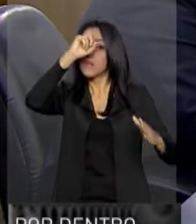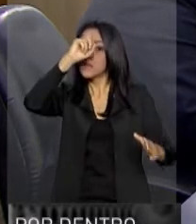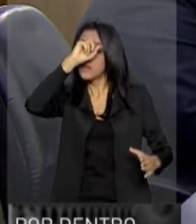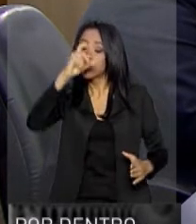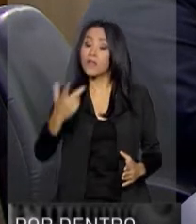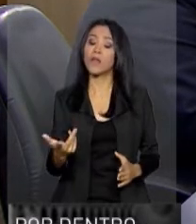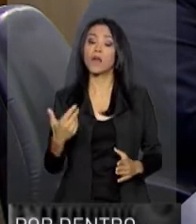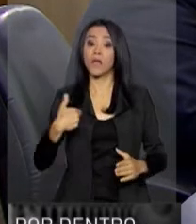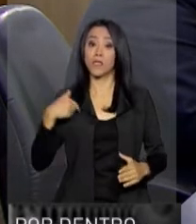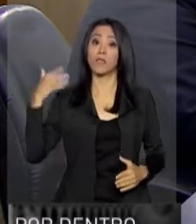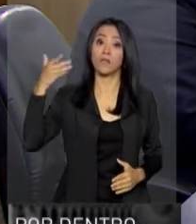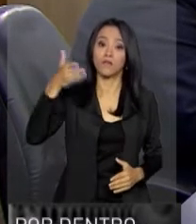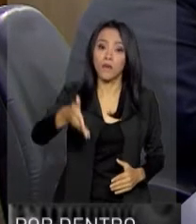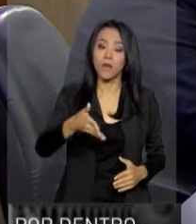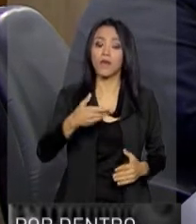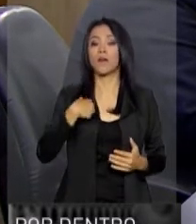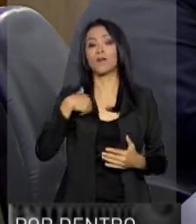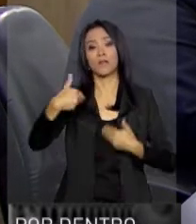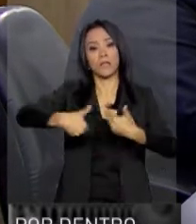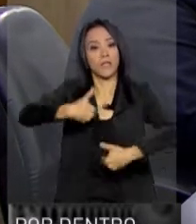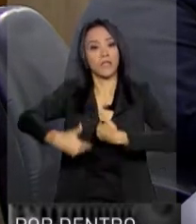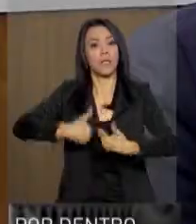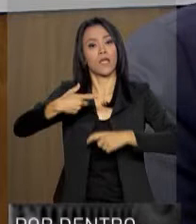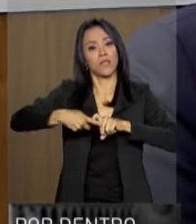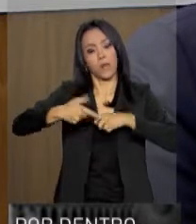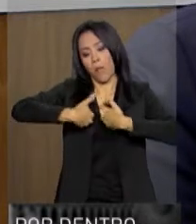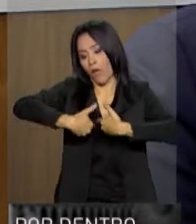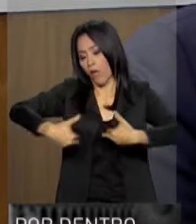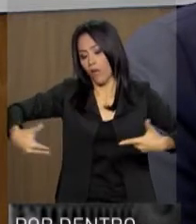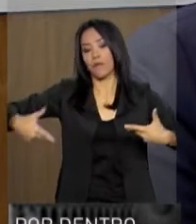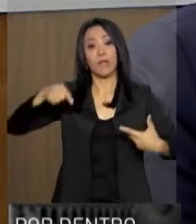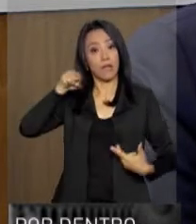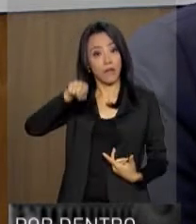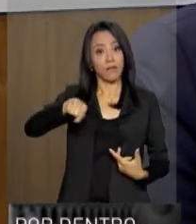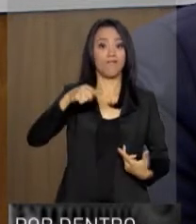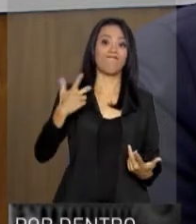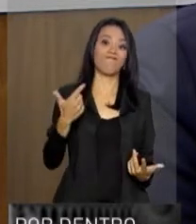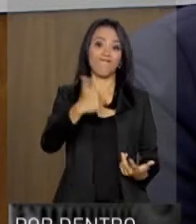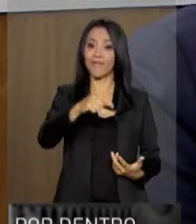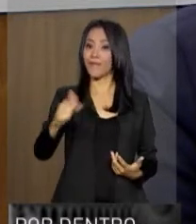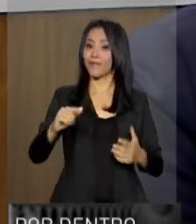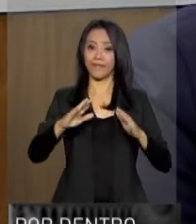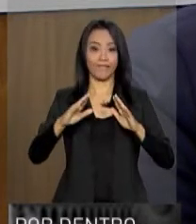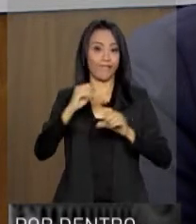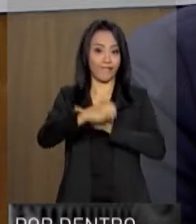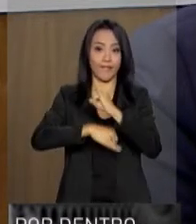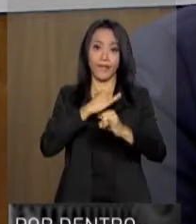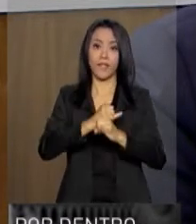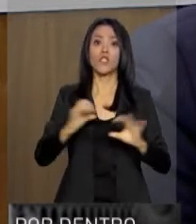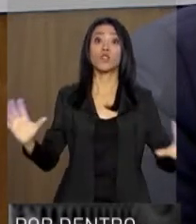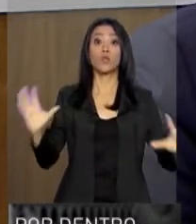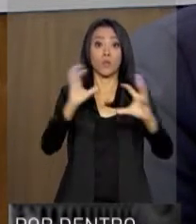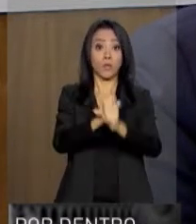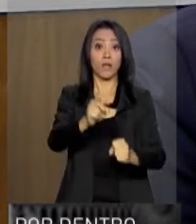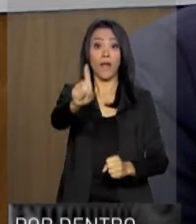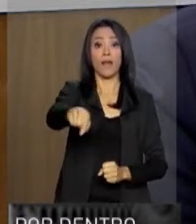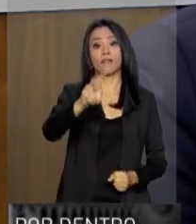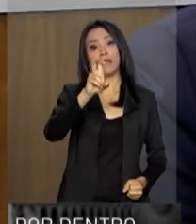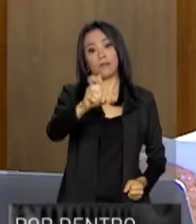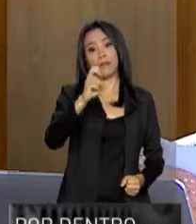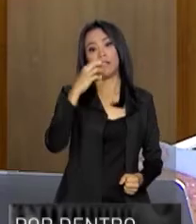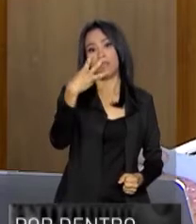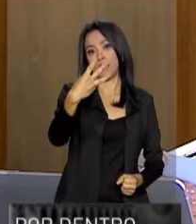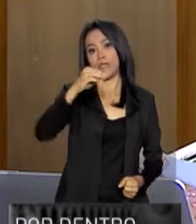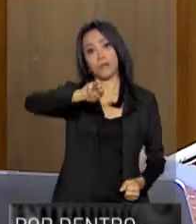se tratam os seus pais os seus filhos essa somatória chega o número aproximado de 53 milhões de brasileiros